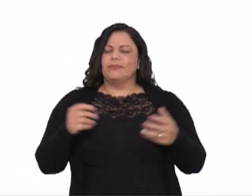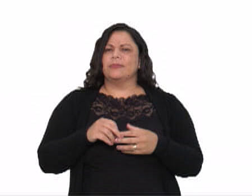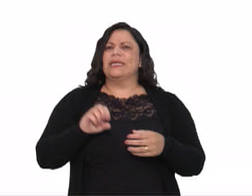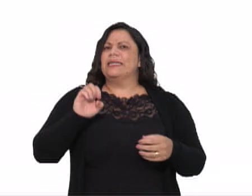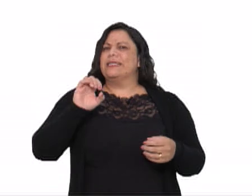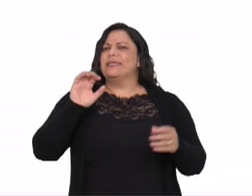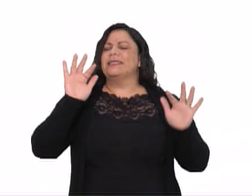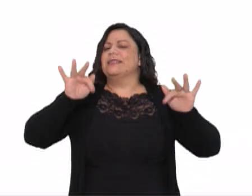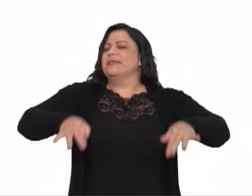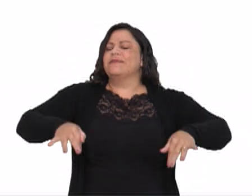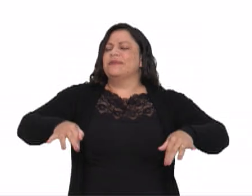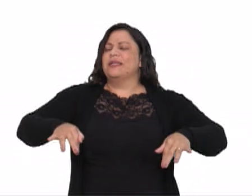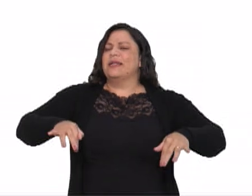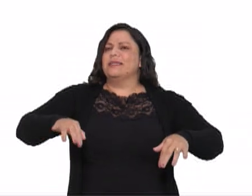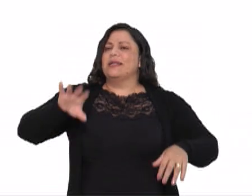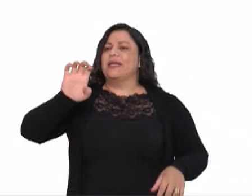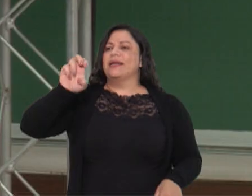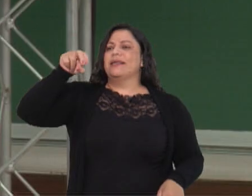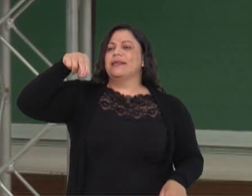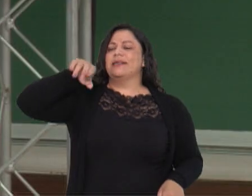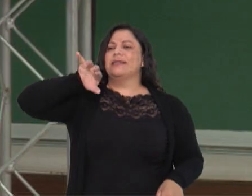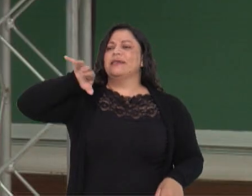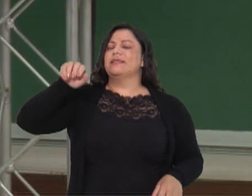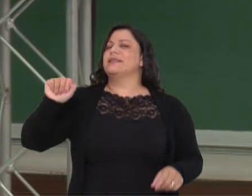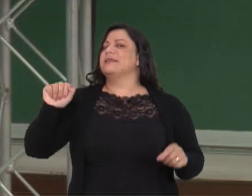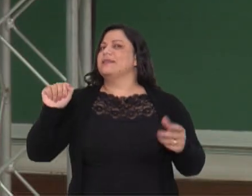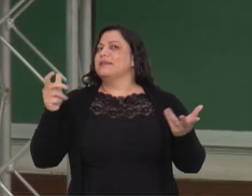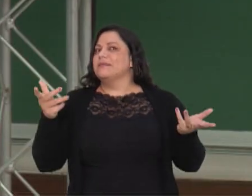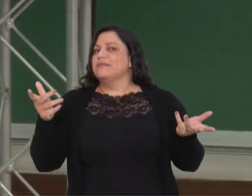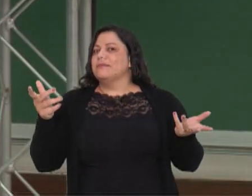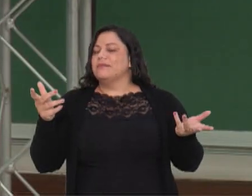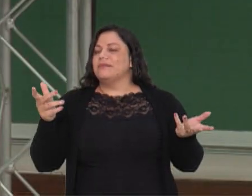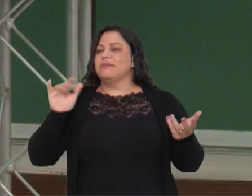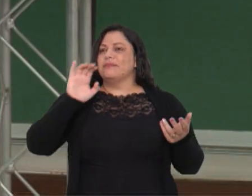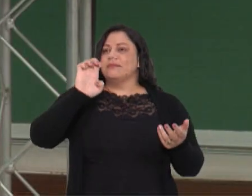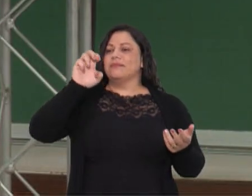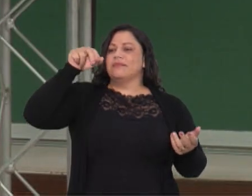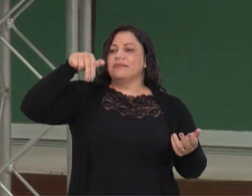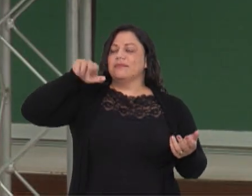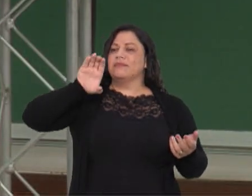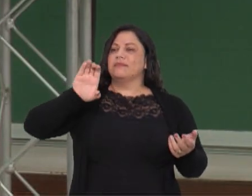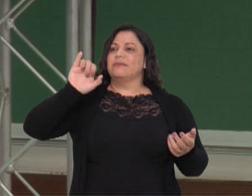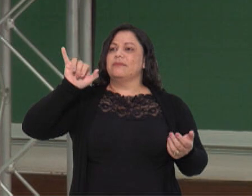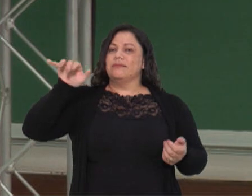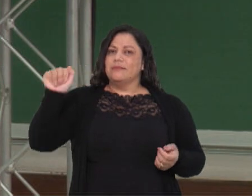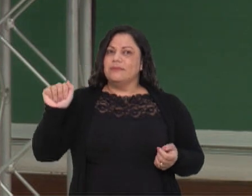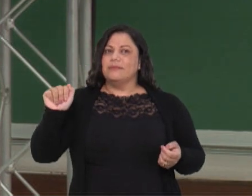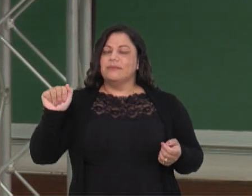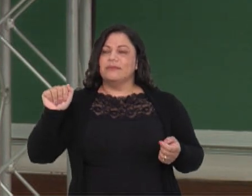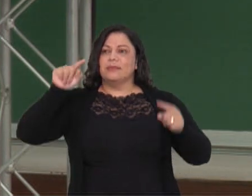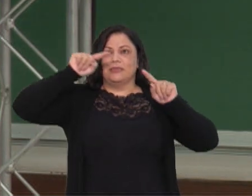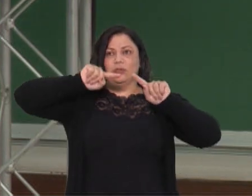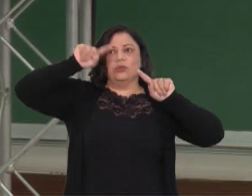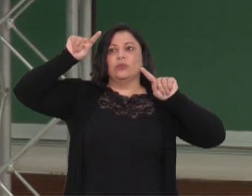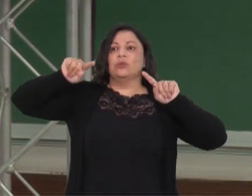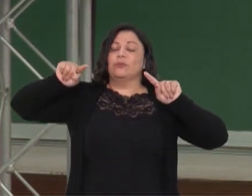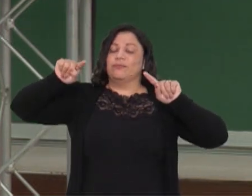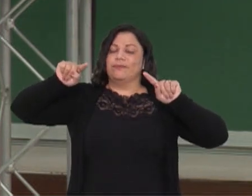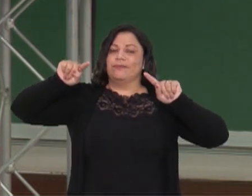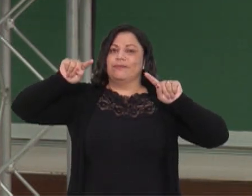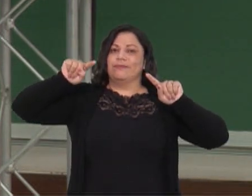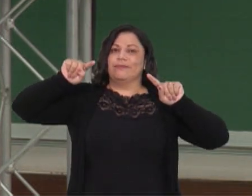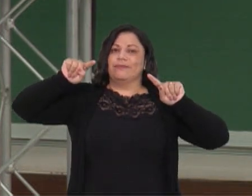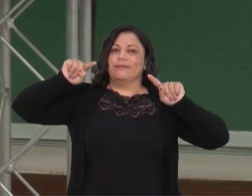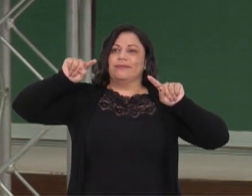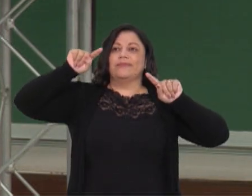em ência? Olha a dica maior ainda. Terminou em ência, o acento que vai é o